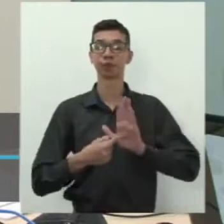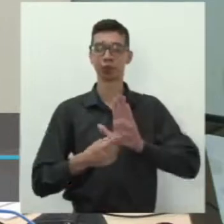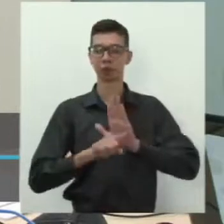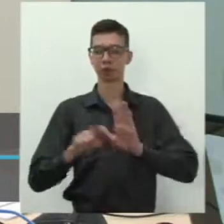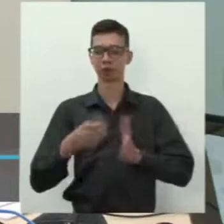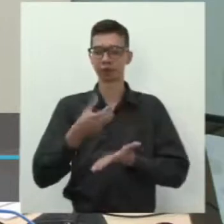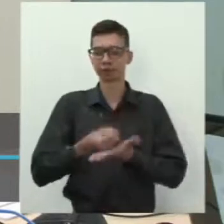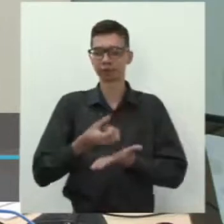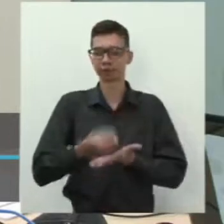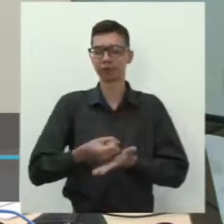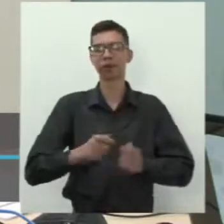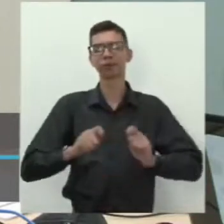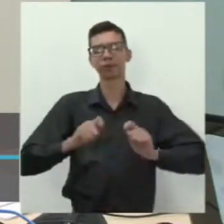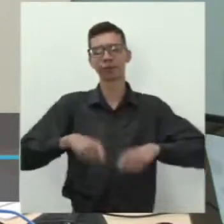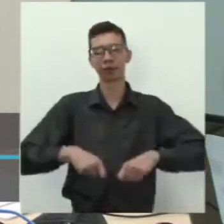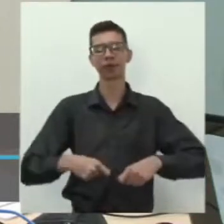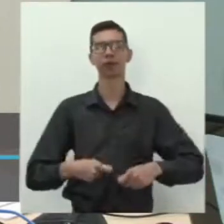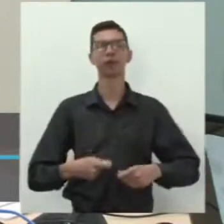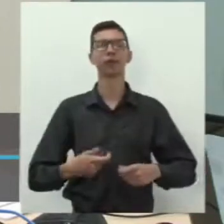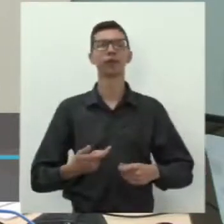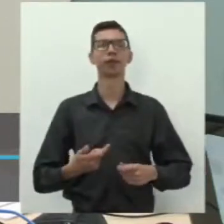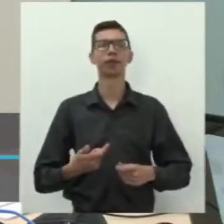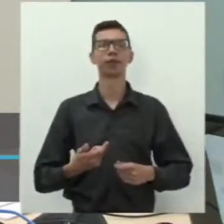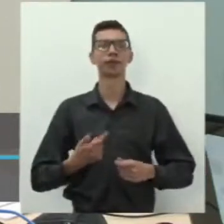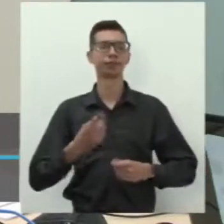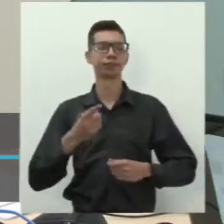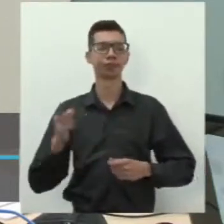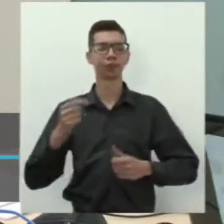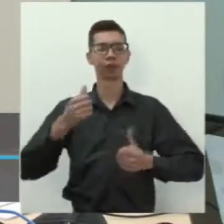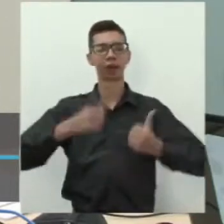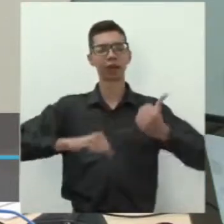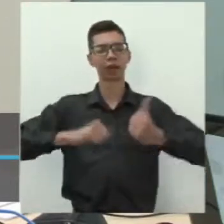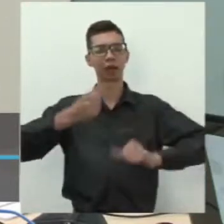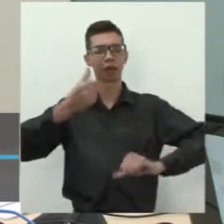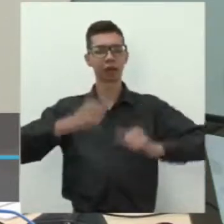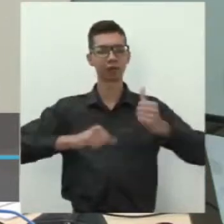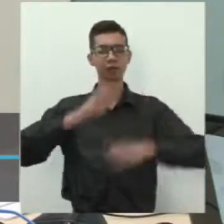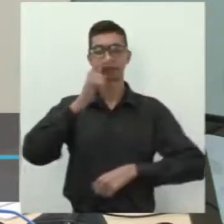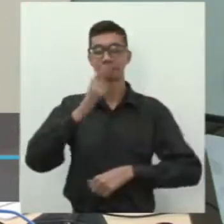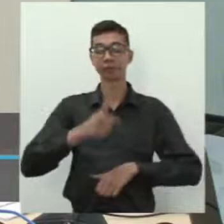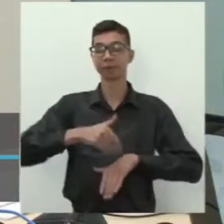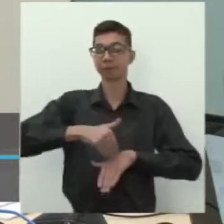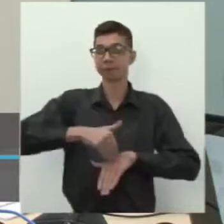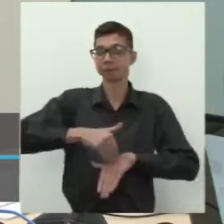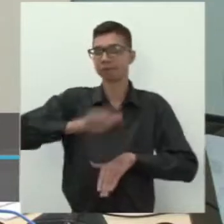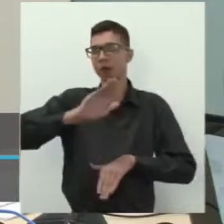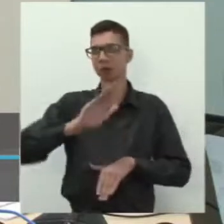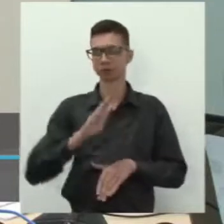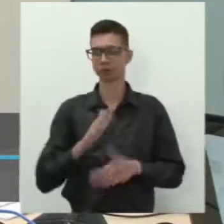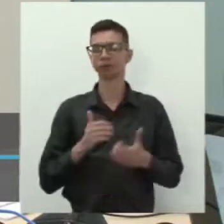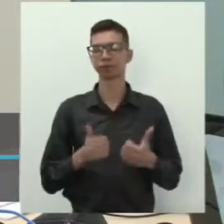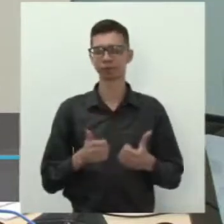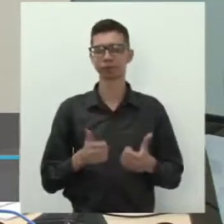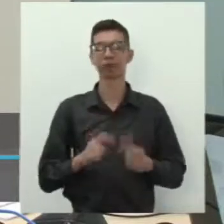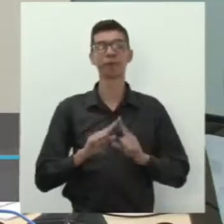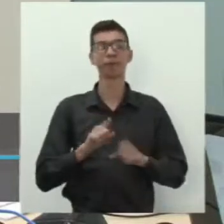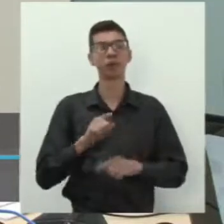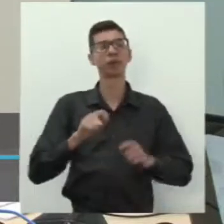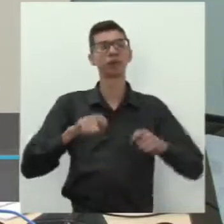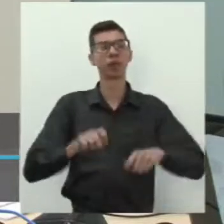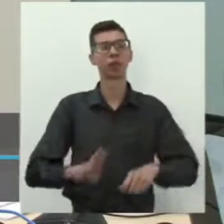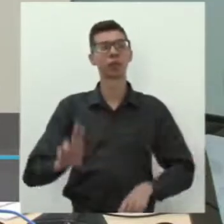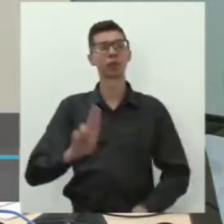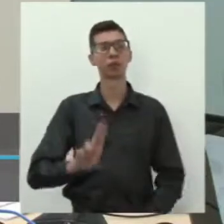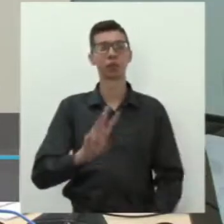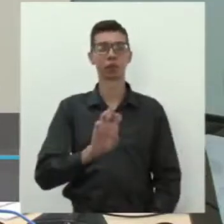você consegue fazer algumas análises mais interessantes nele, tá bom? Mas vocês podem usar na versão via web também.